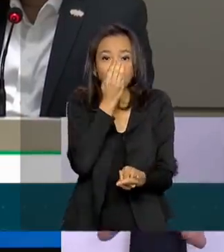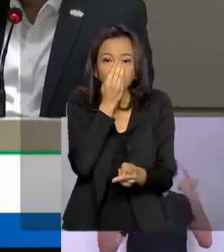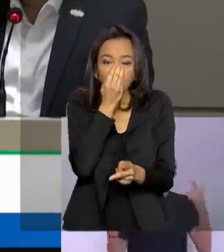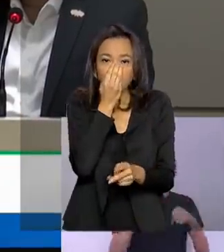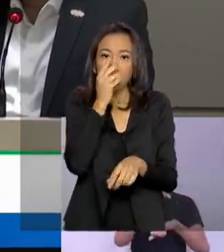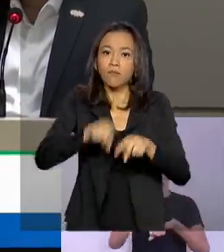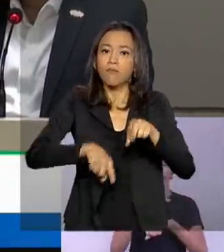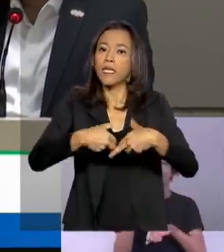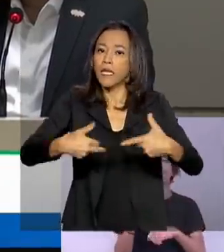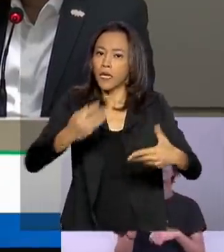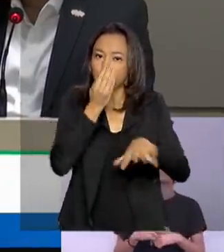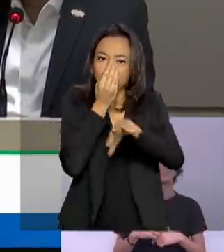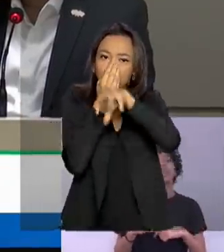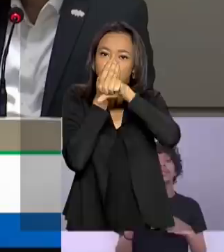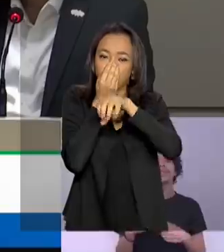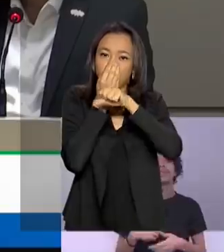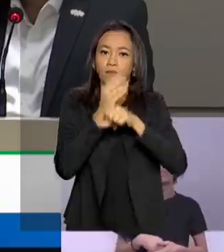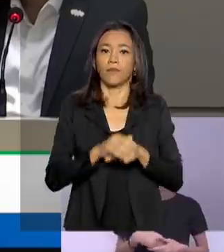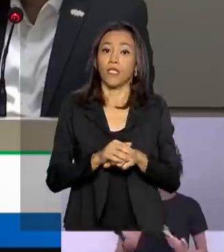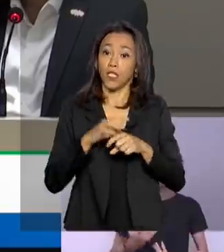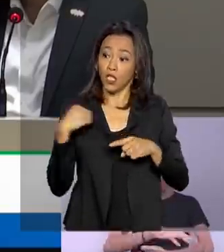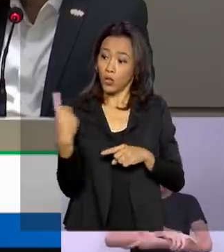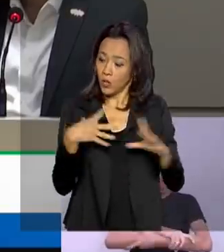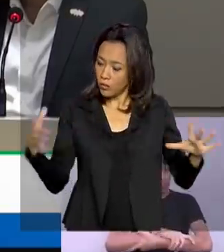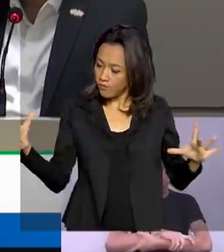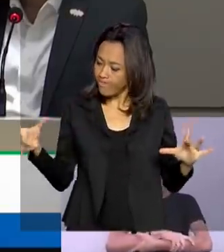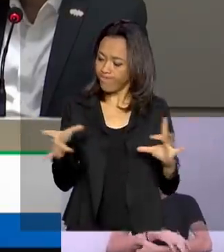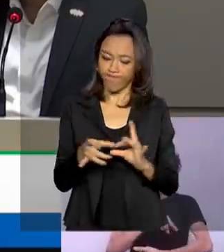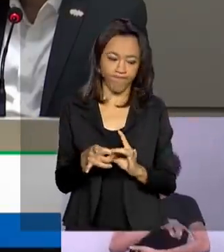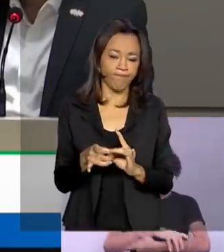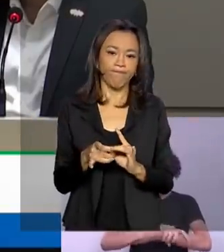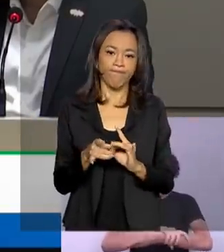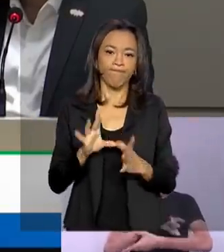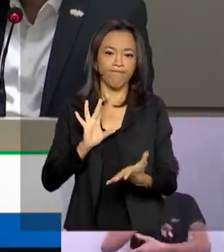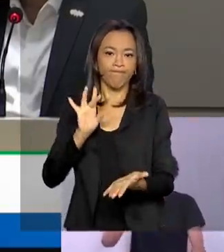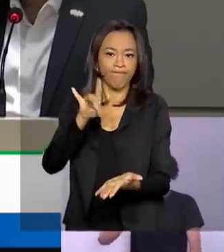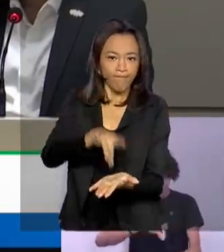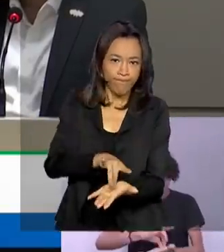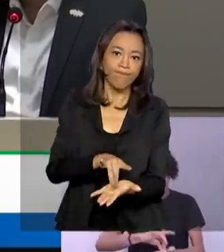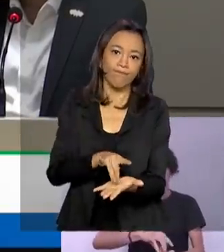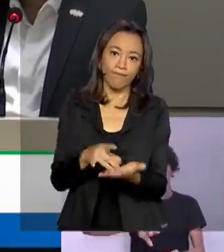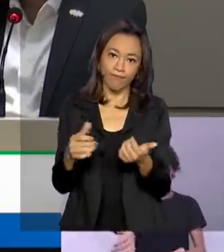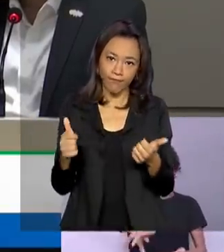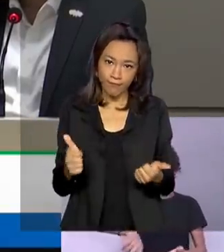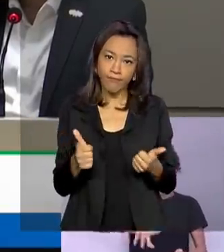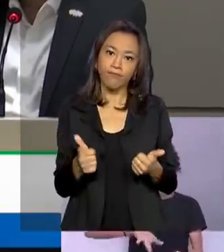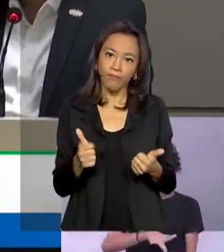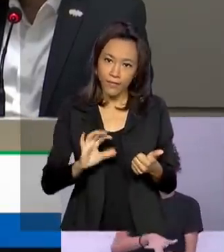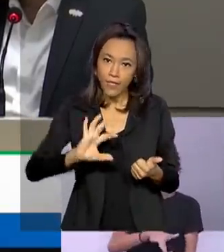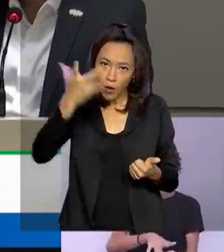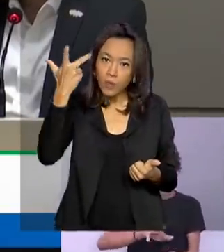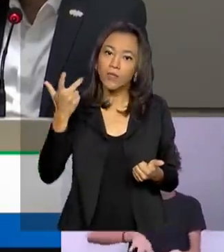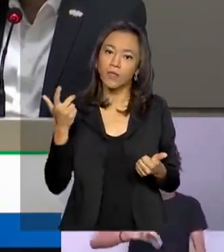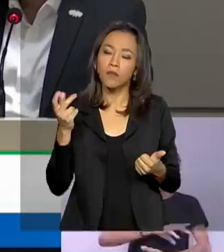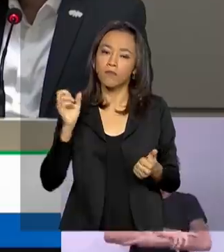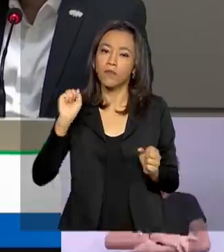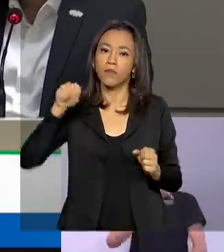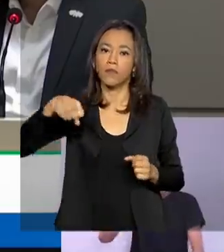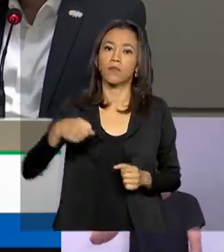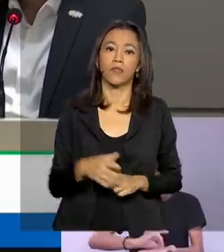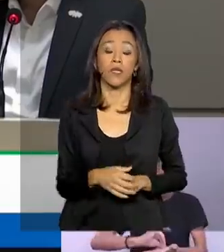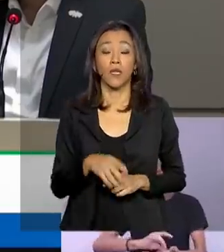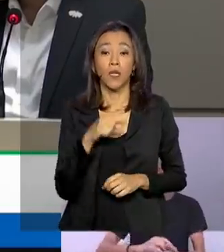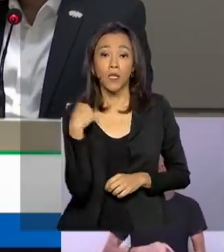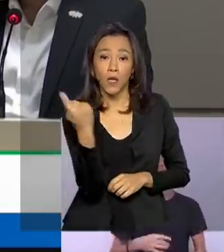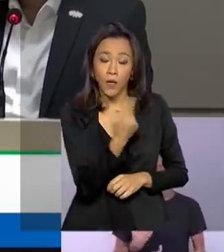de mãos dadas, realmente, isso é uma coisa verdadeira, isso não é uma... Isso acontece, está acontecendo de fato. A